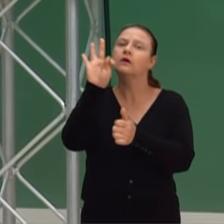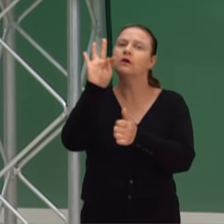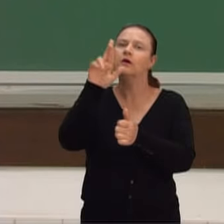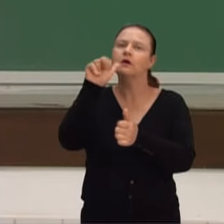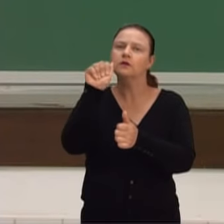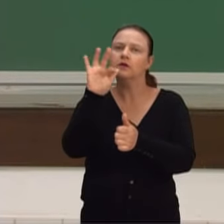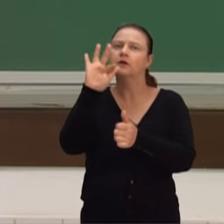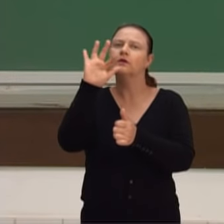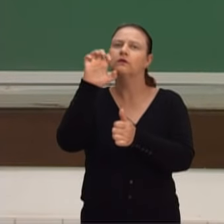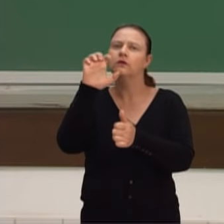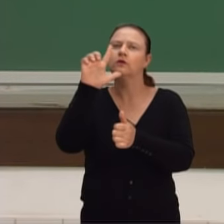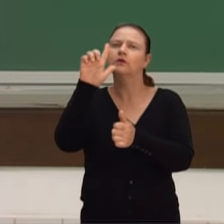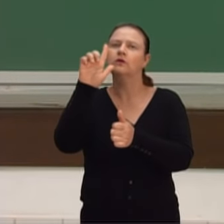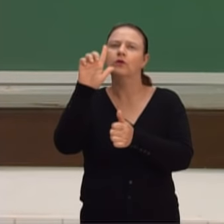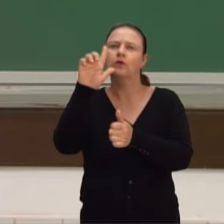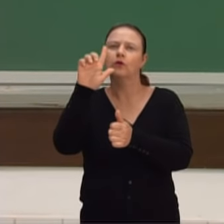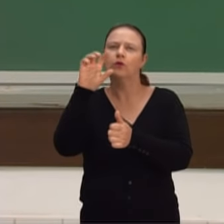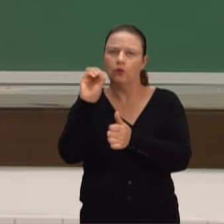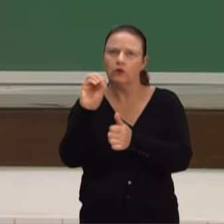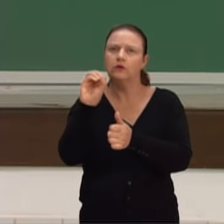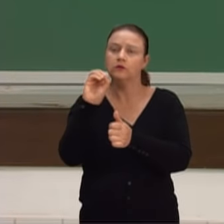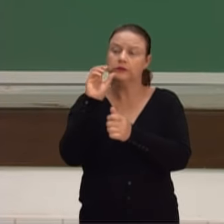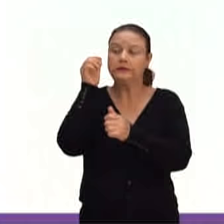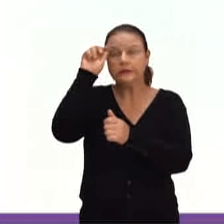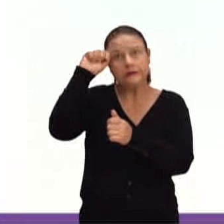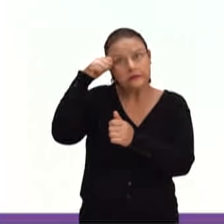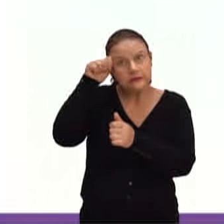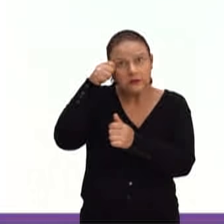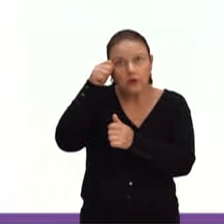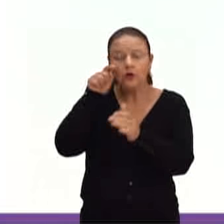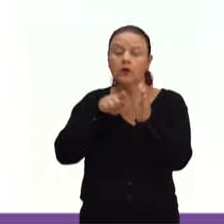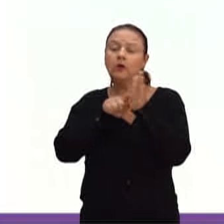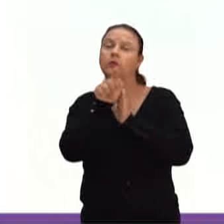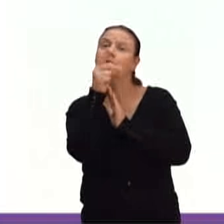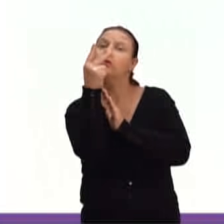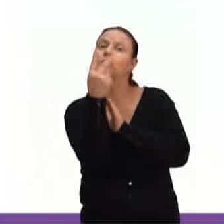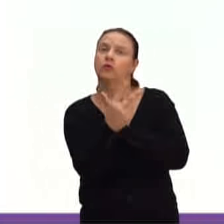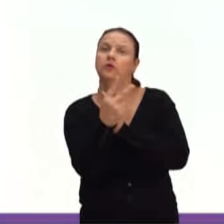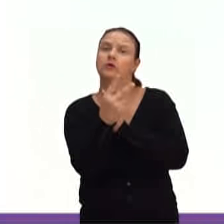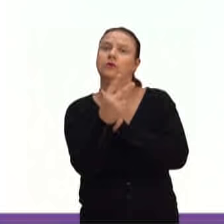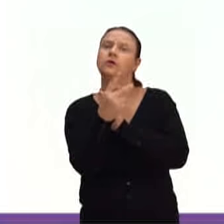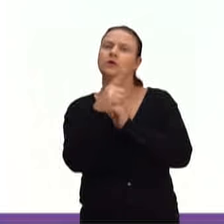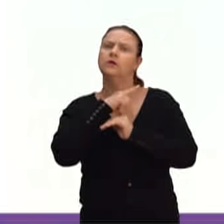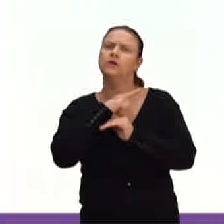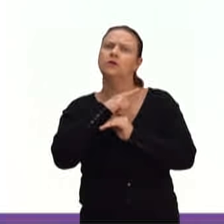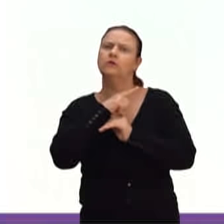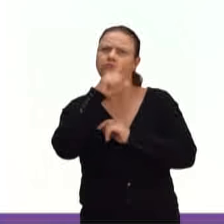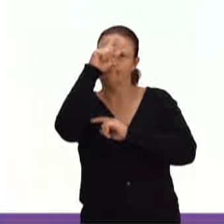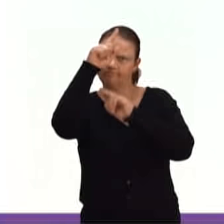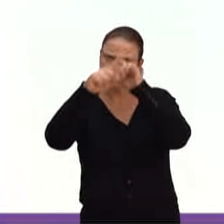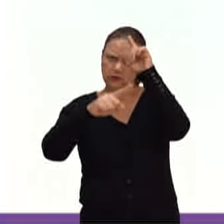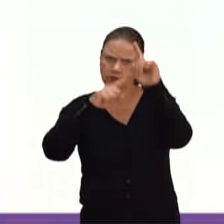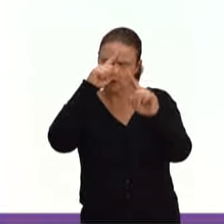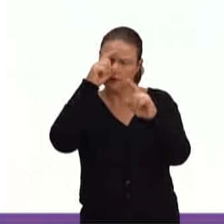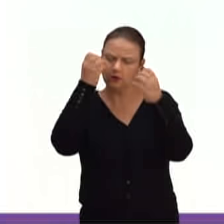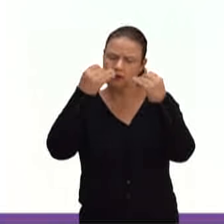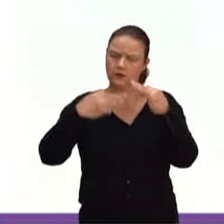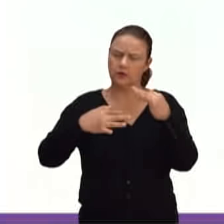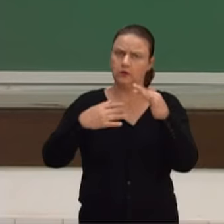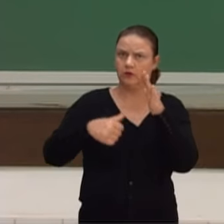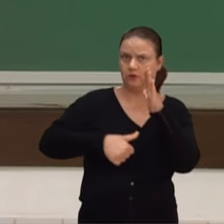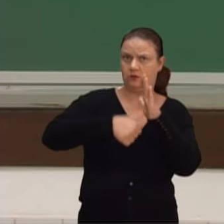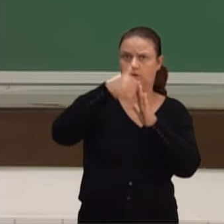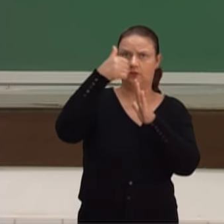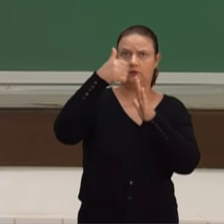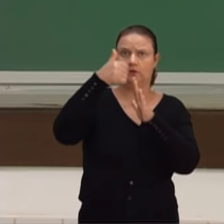poema, ok? A pergunta número 2. Cada uma das estrofes desenvolve uma ideia. Explique a estrofe 1. Aqui está falando